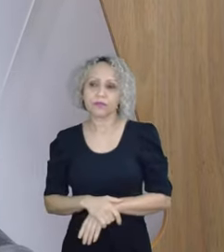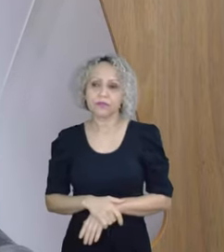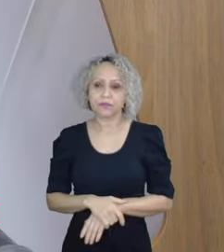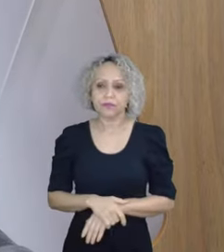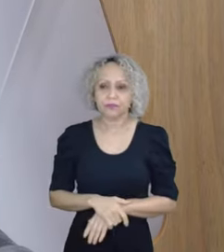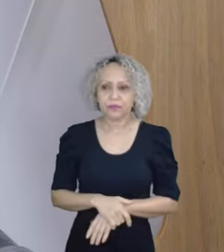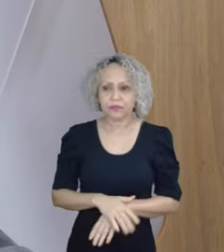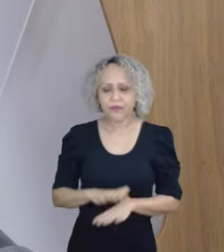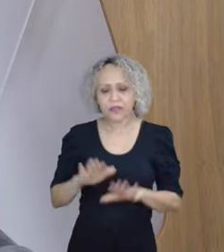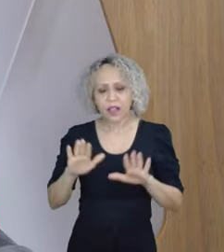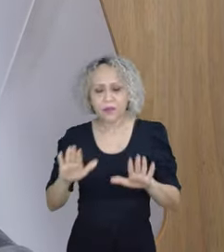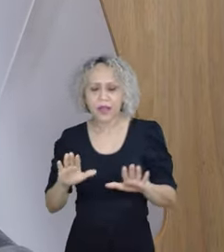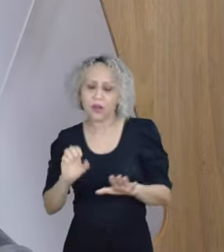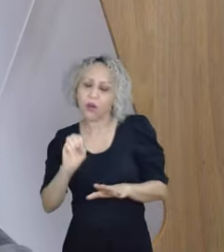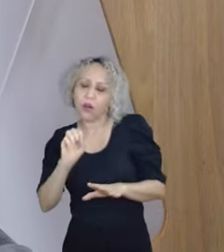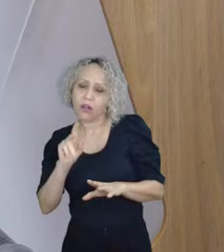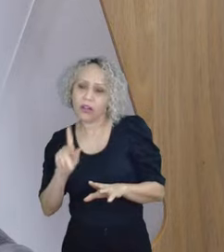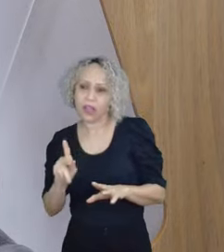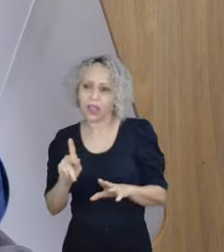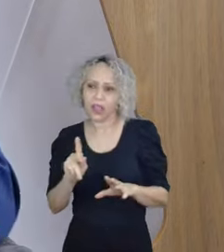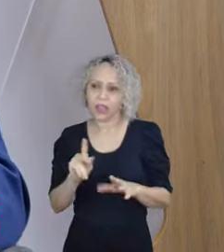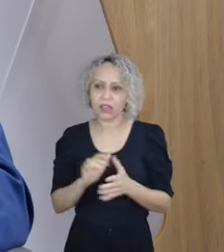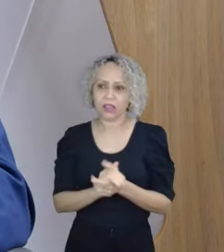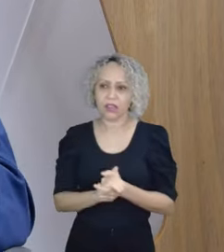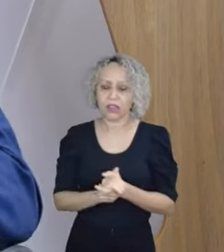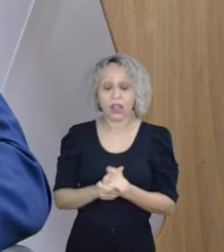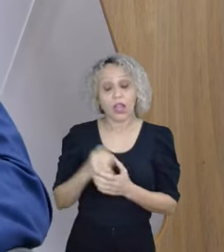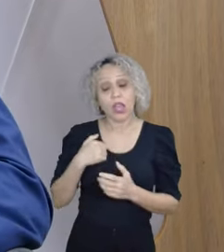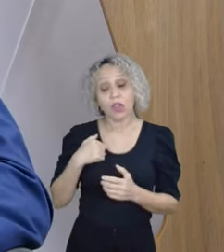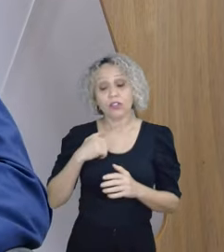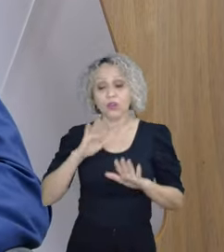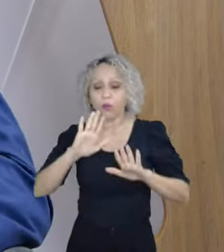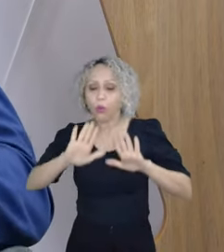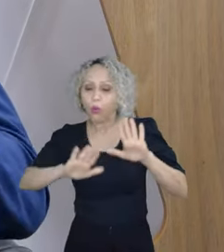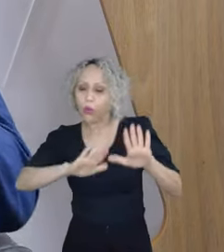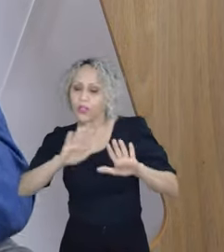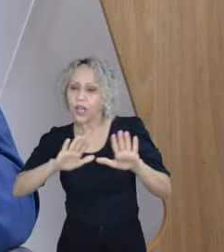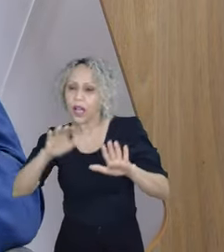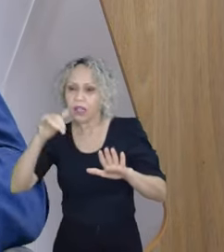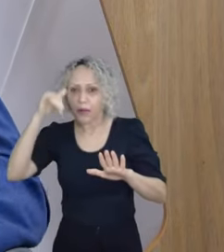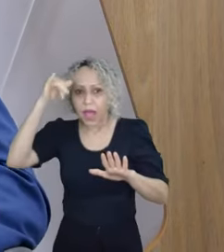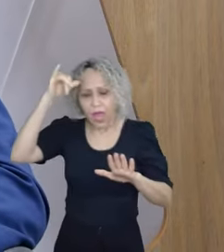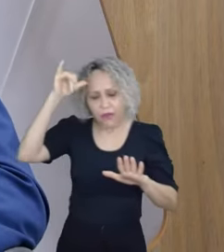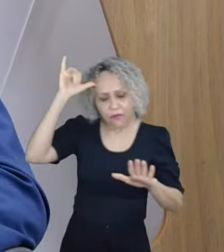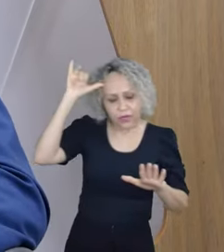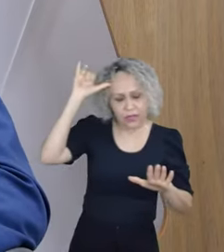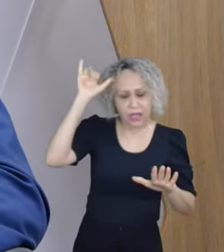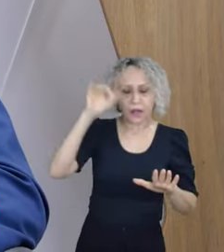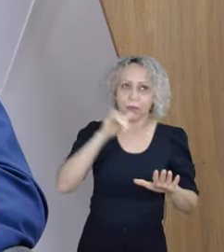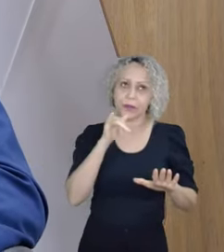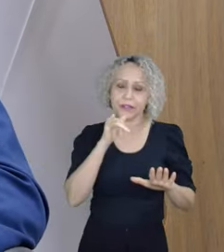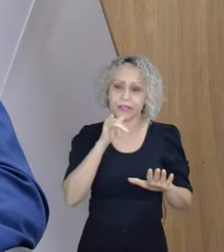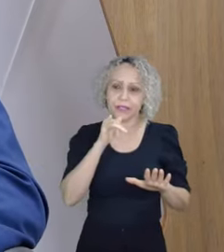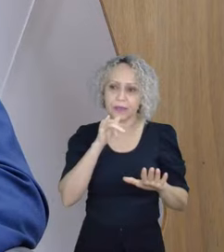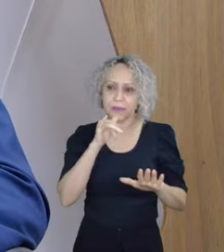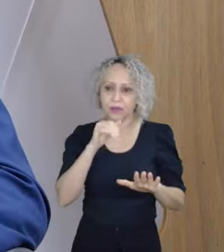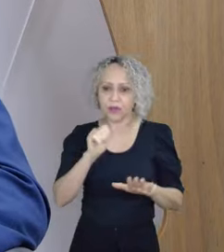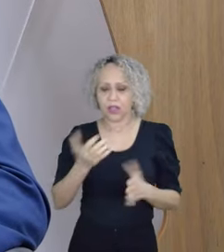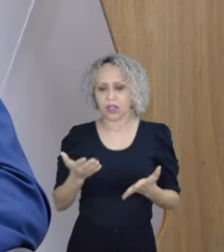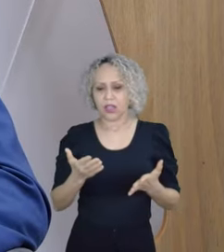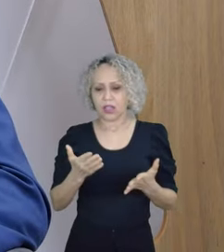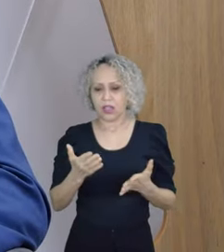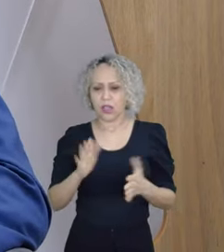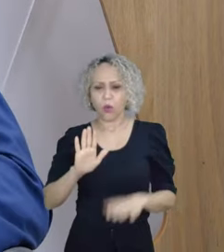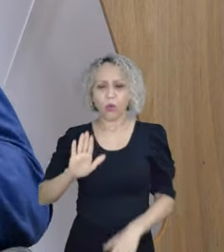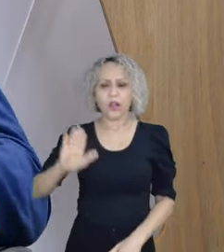fé, que mora numa cidade vizinha da outra, não está fazendo uma mudança de domicílio eleitoral e perdendo o mandato. E eu acredito que o Congresso,